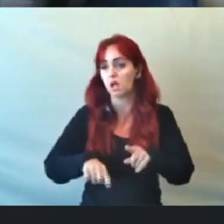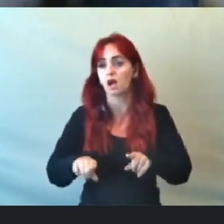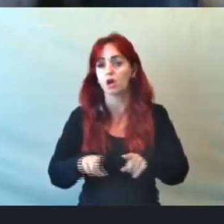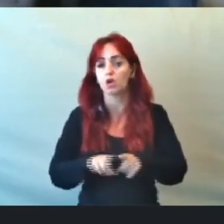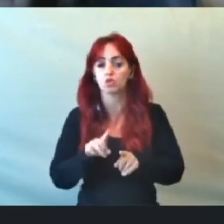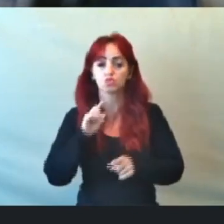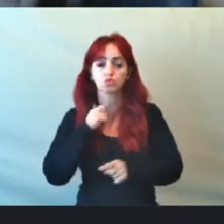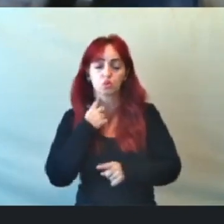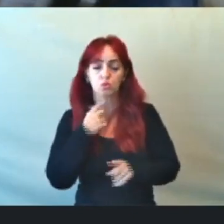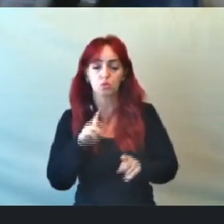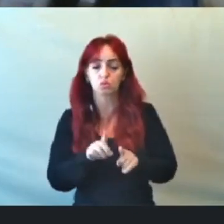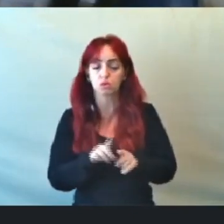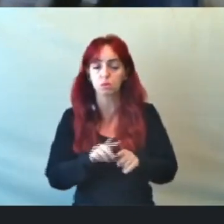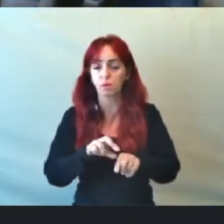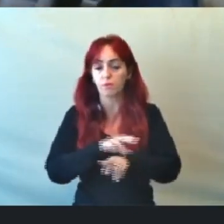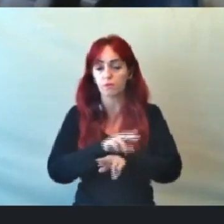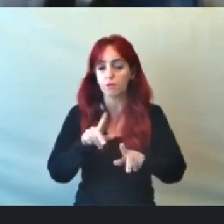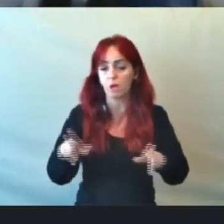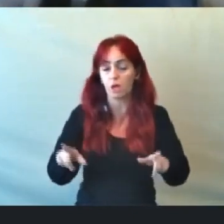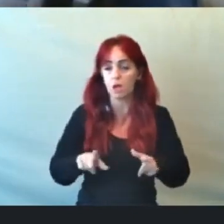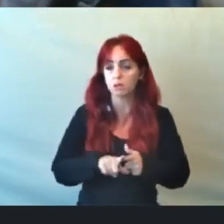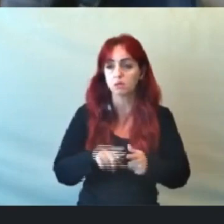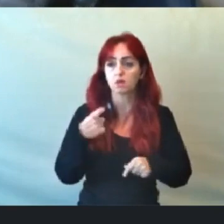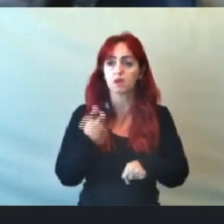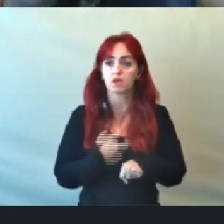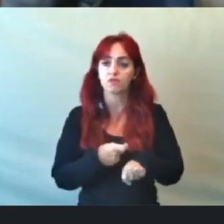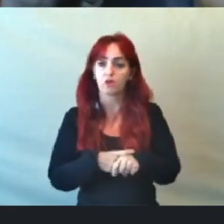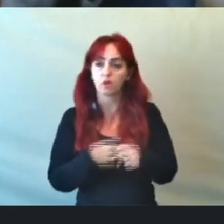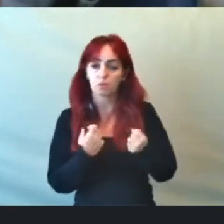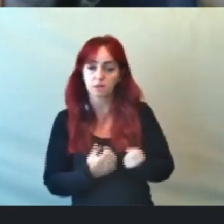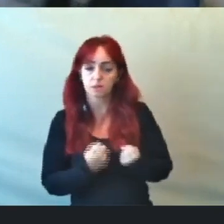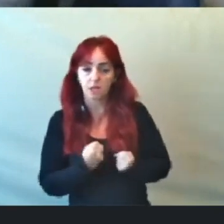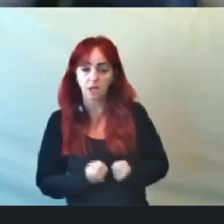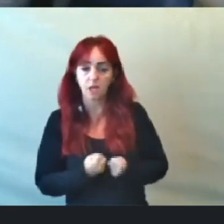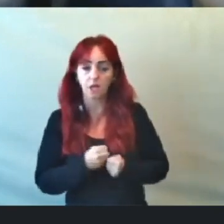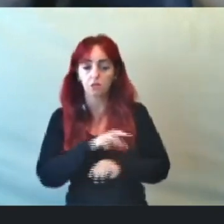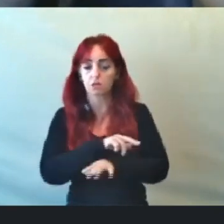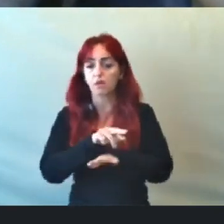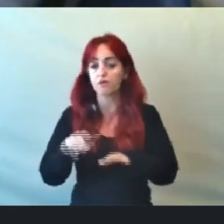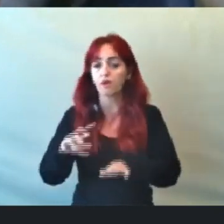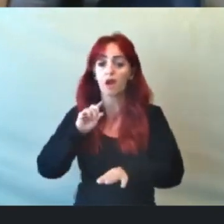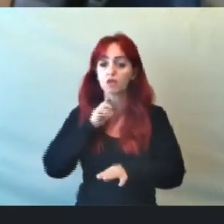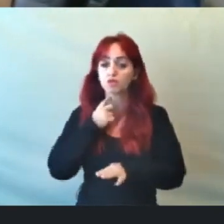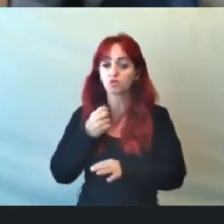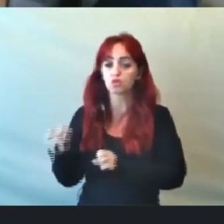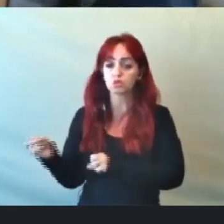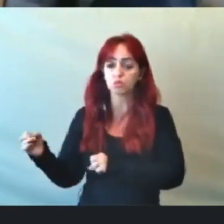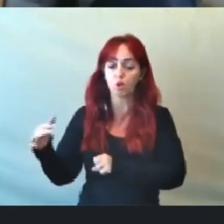metais pesados, enfim, uma série de poluentes que vêm da atividade humana